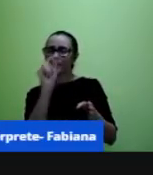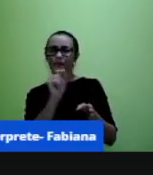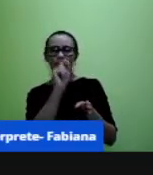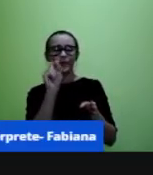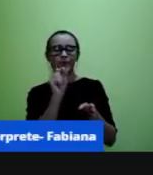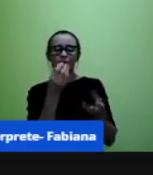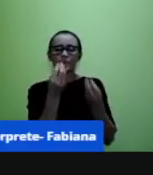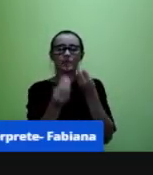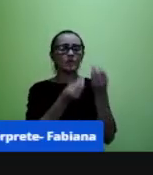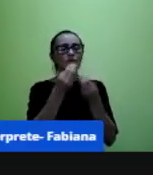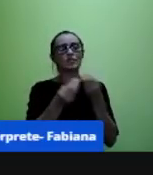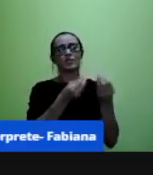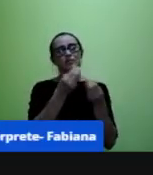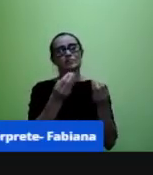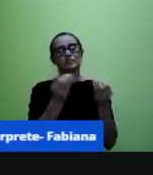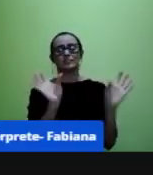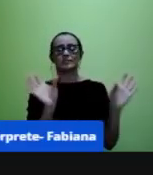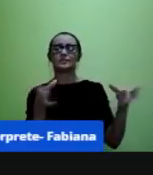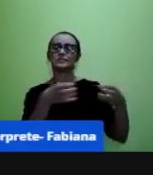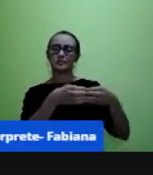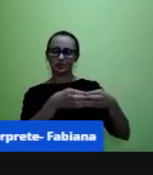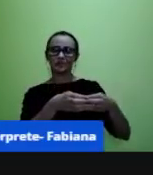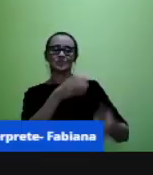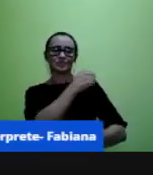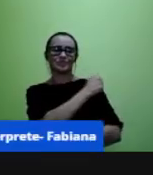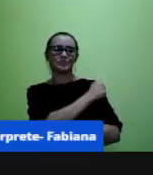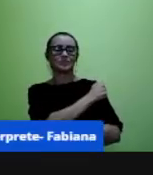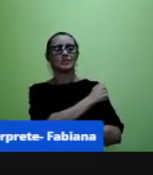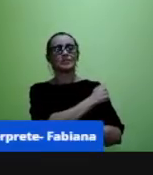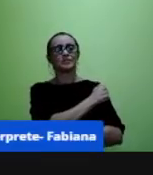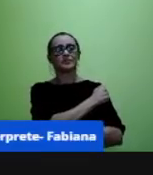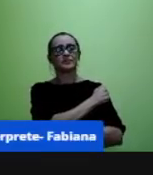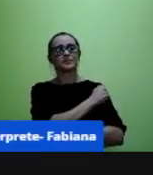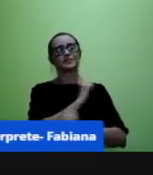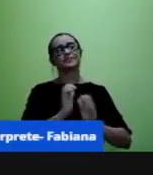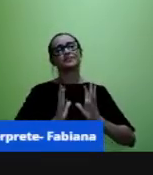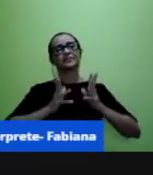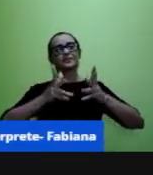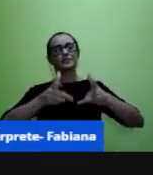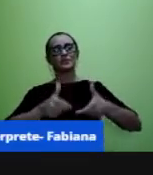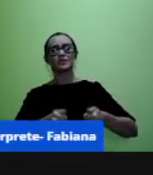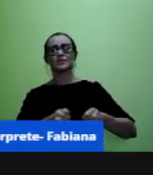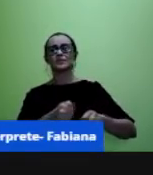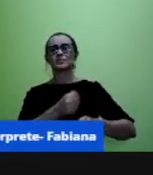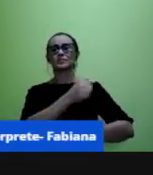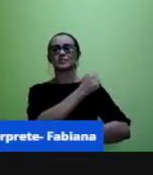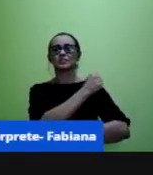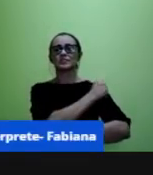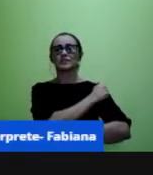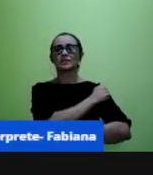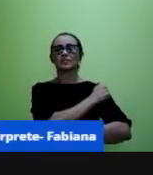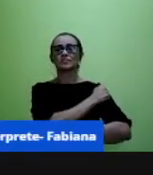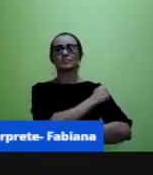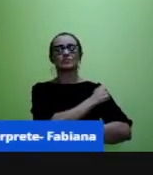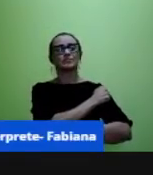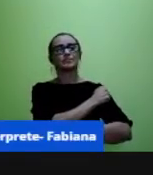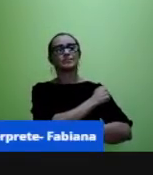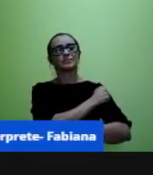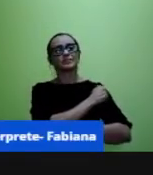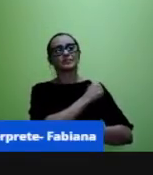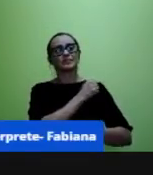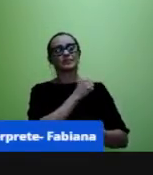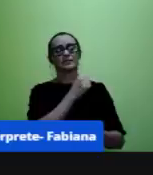Ou seja, aqueles alunos, né? Todos os alunos têm que ter